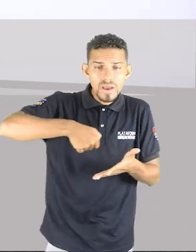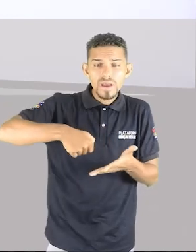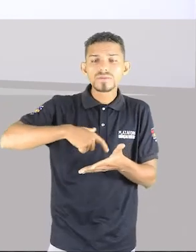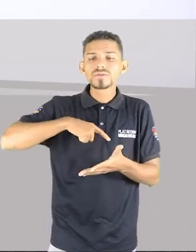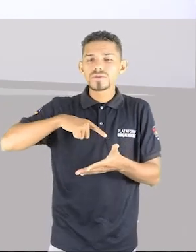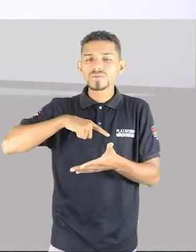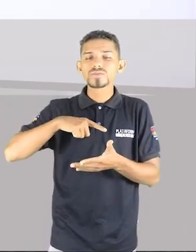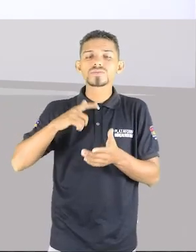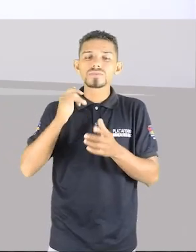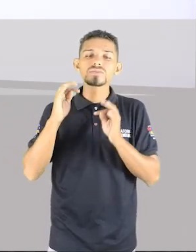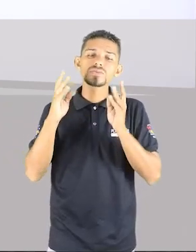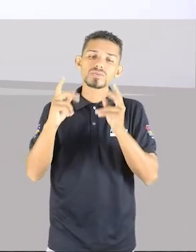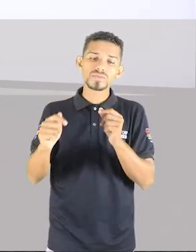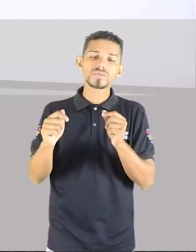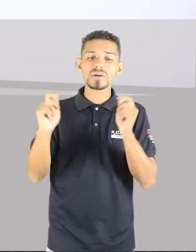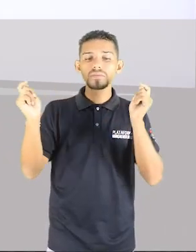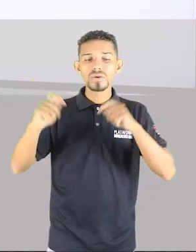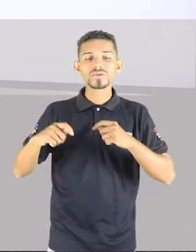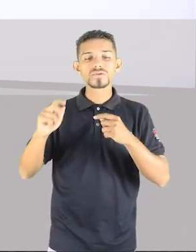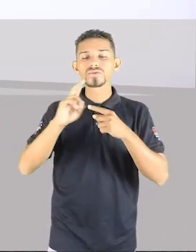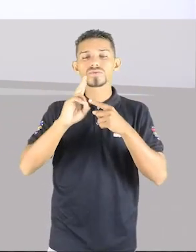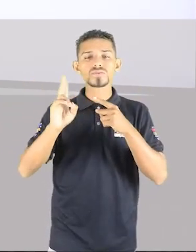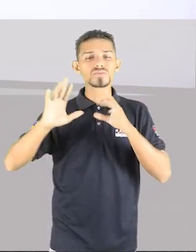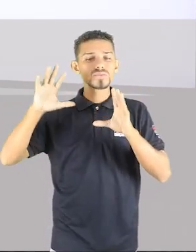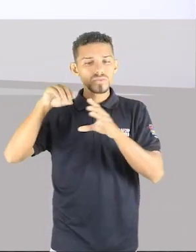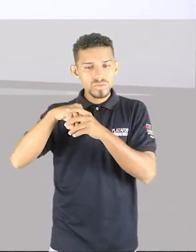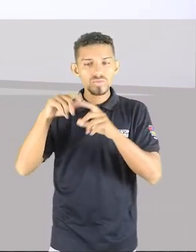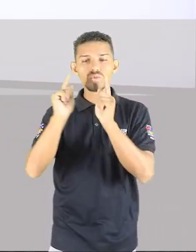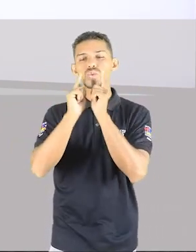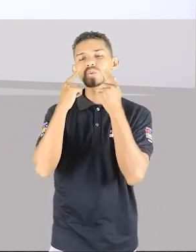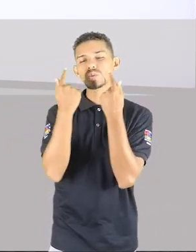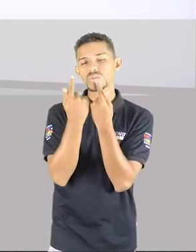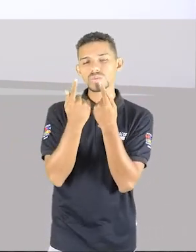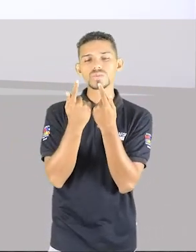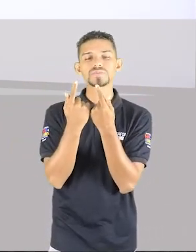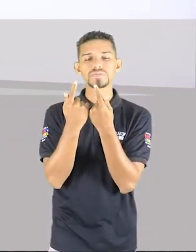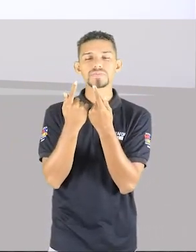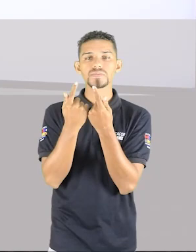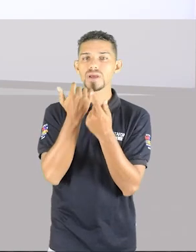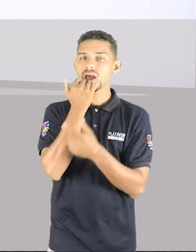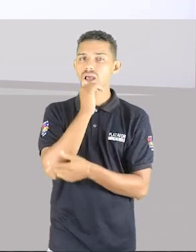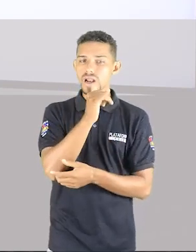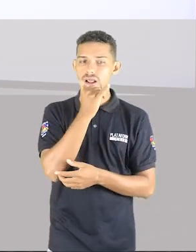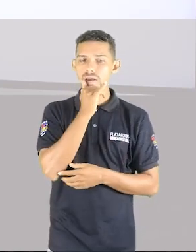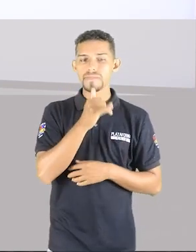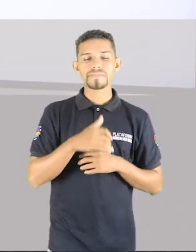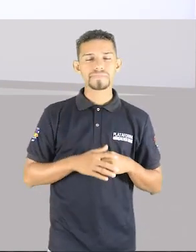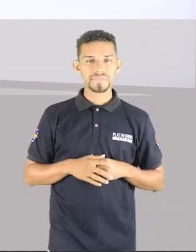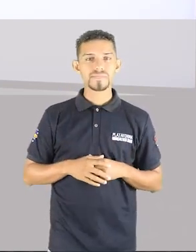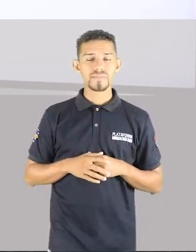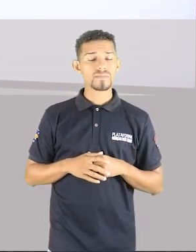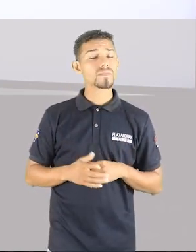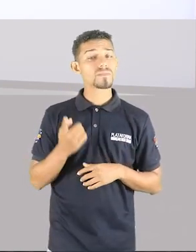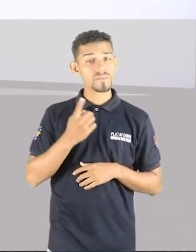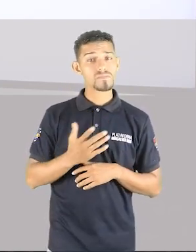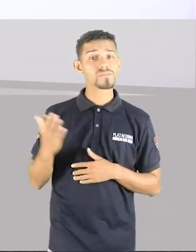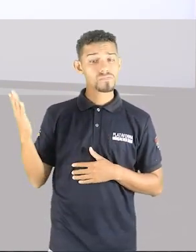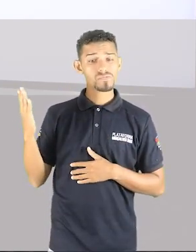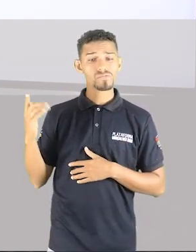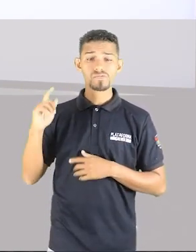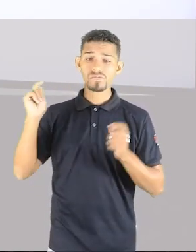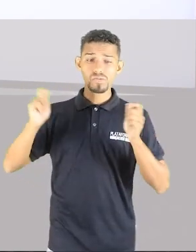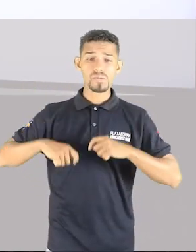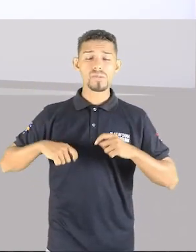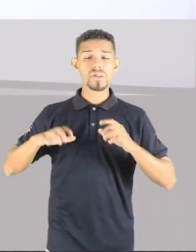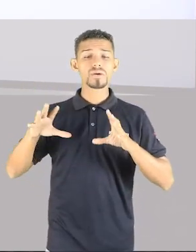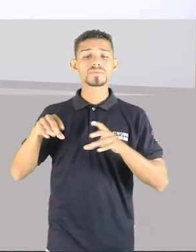comum todos eles podem ser classificados no mesmo grupo de dispositivos elétricos esses dispositivos elétricos